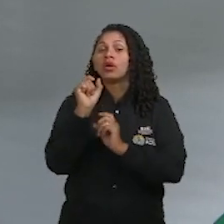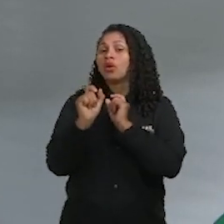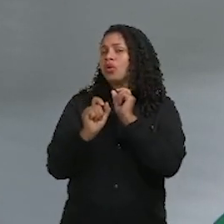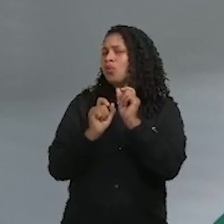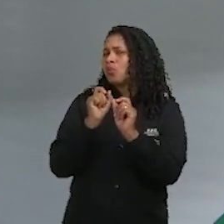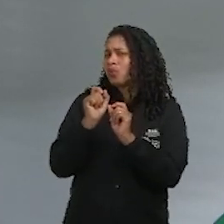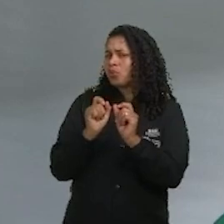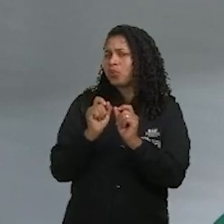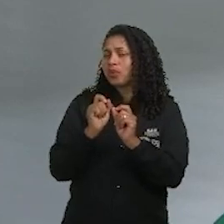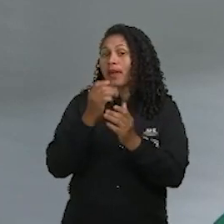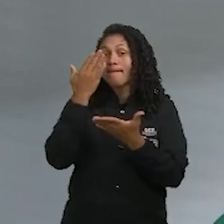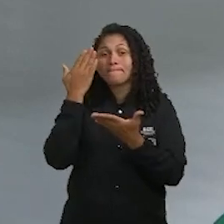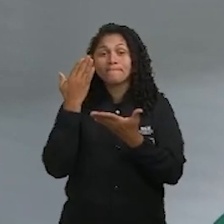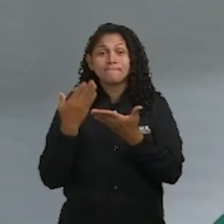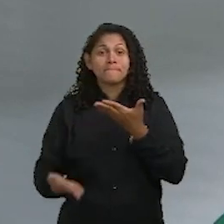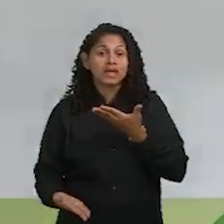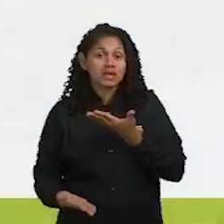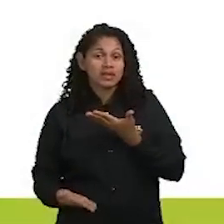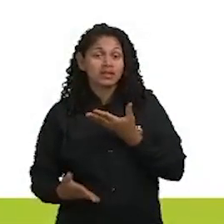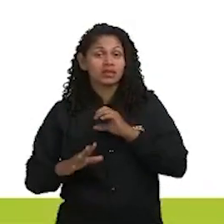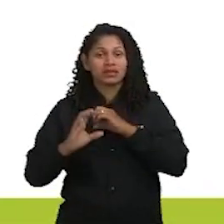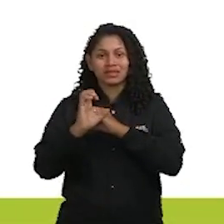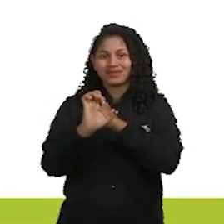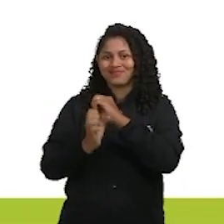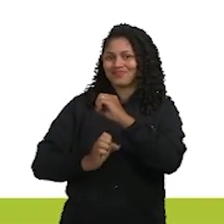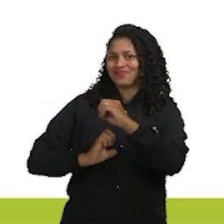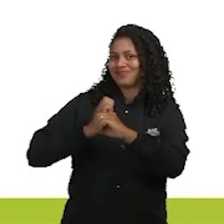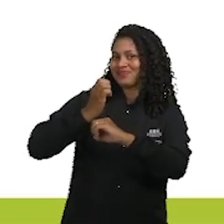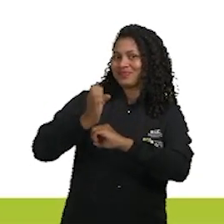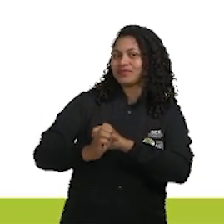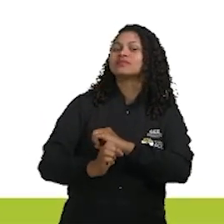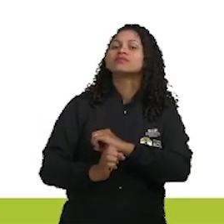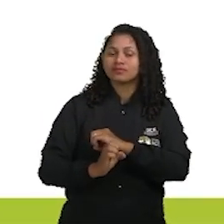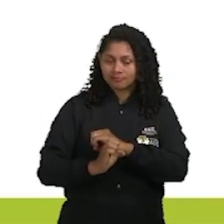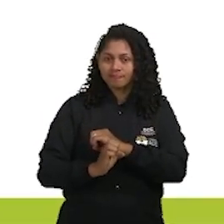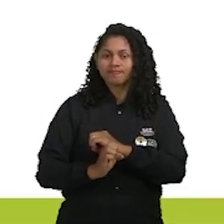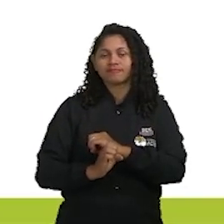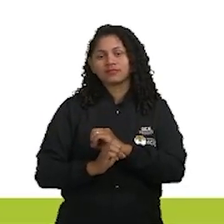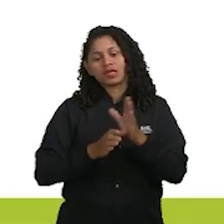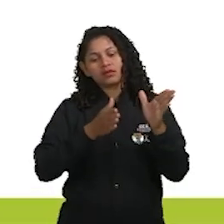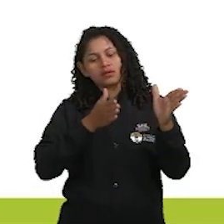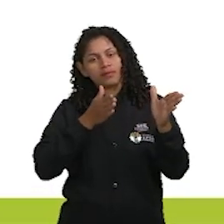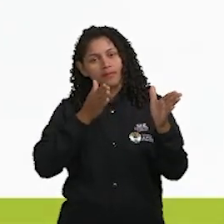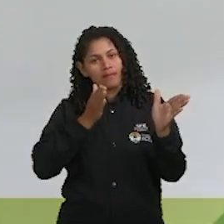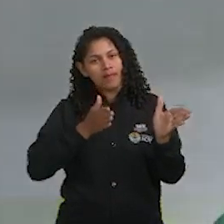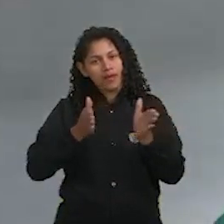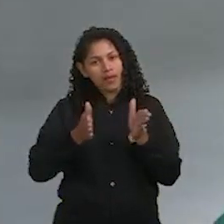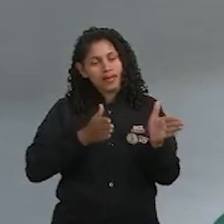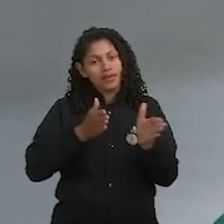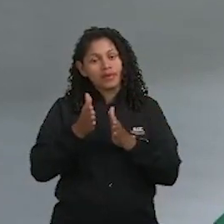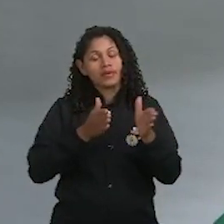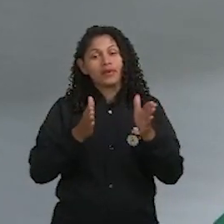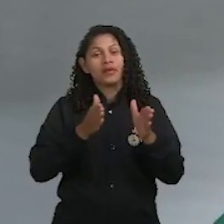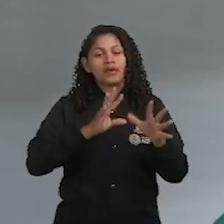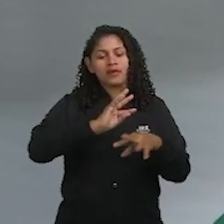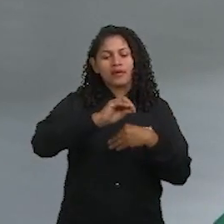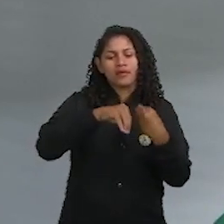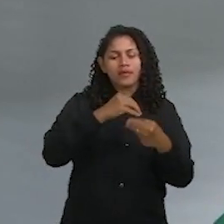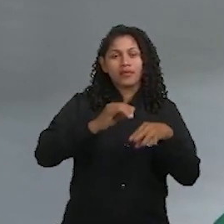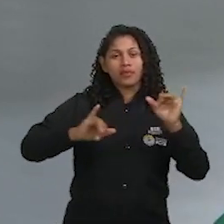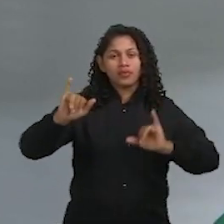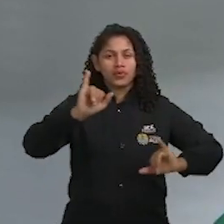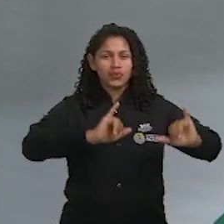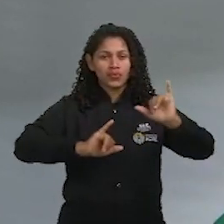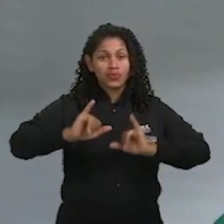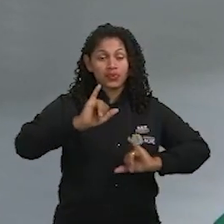do que a perda de elétrons. Então, no processo da reação química, toda